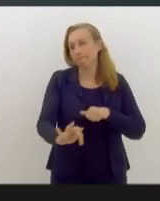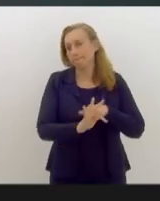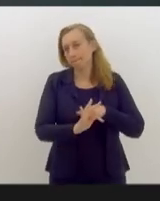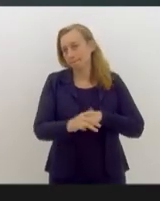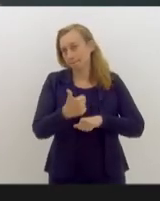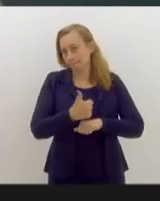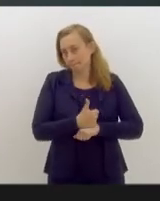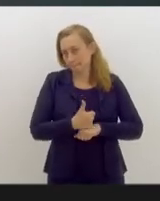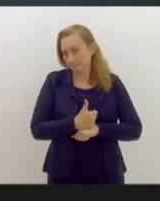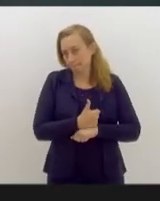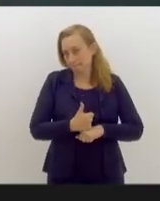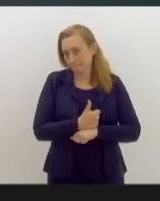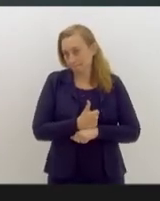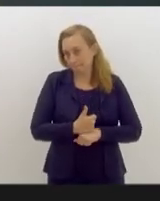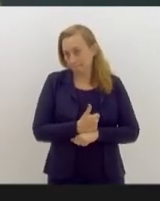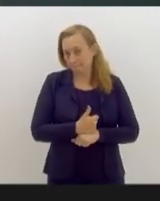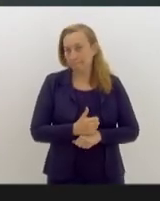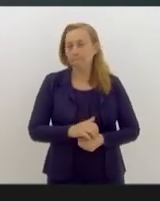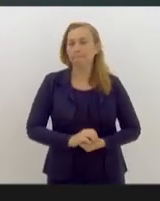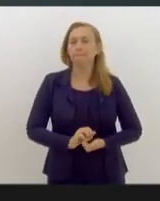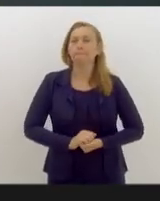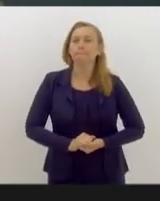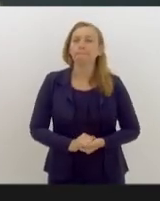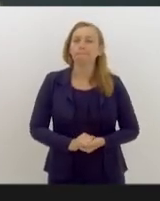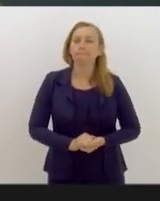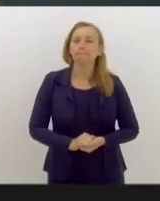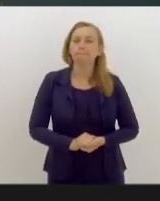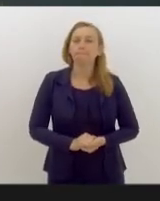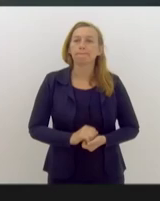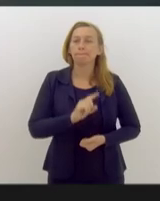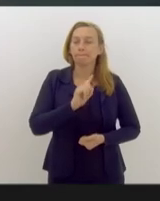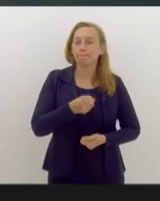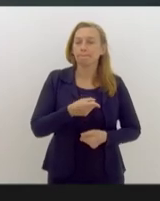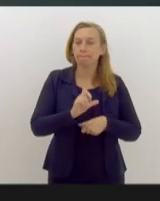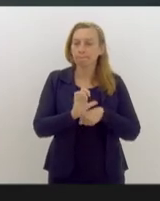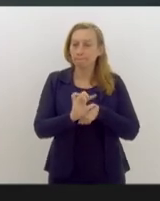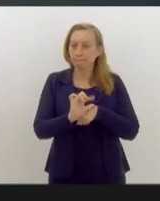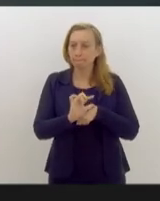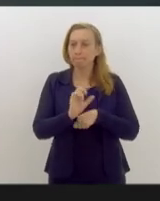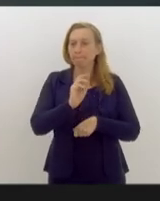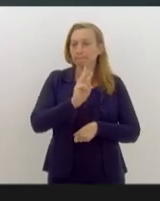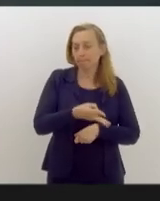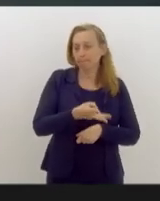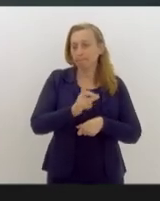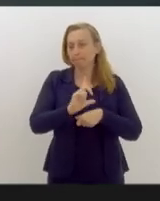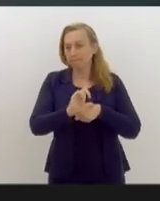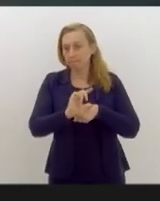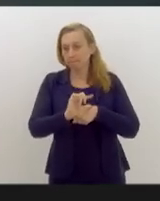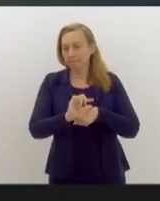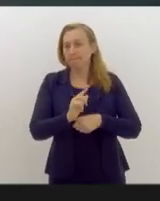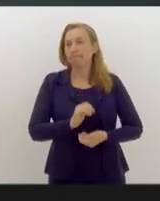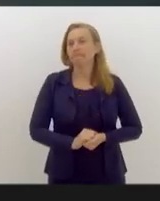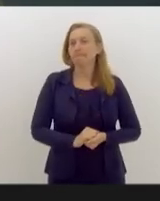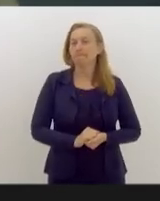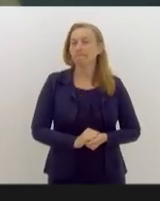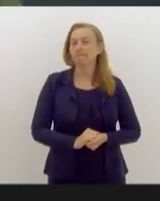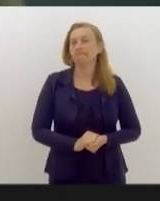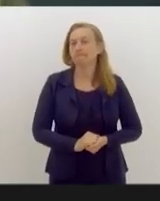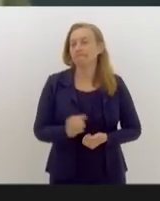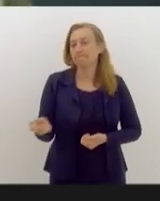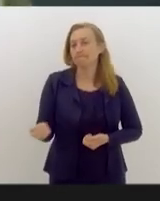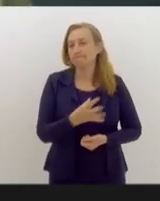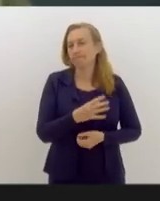profissional e aumentar para, para 1.000 horas, né, para 3.000 horas, o novo ensino médio,